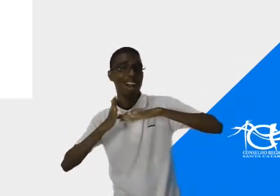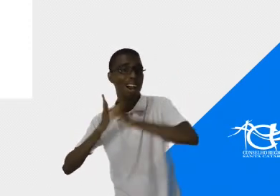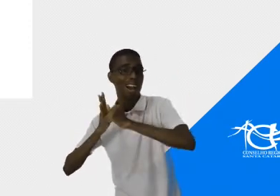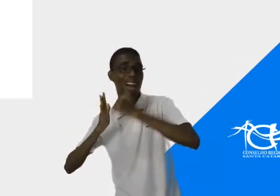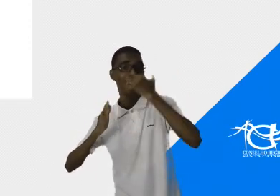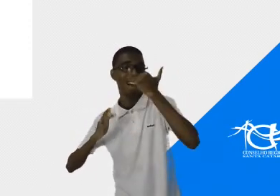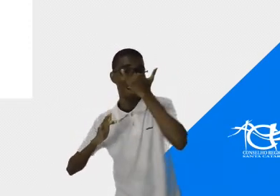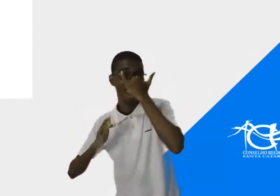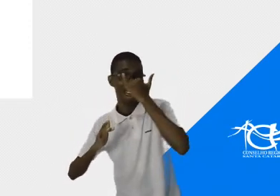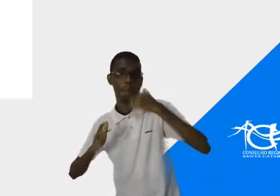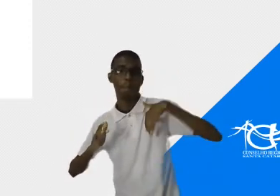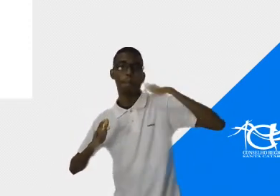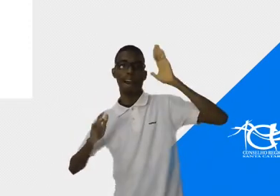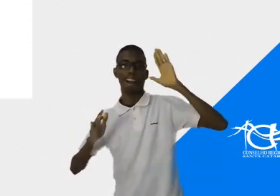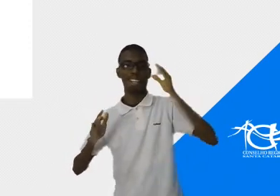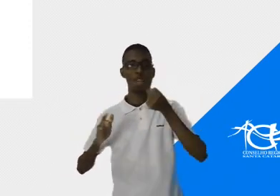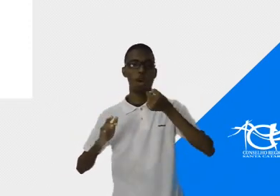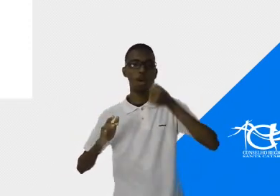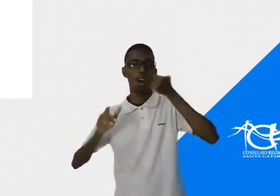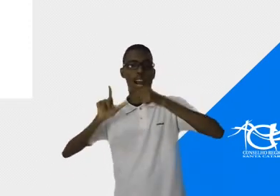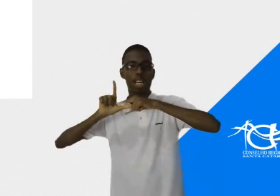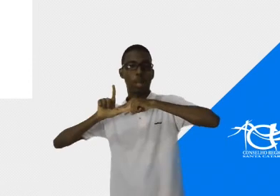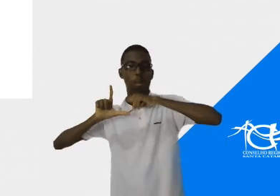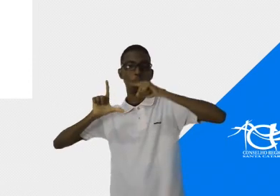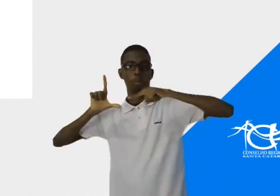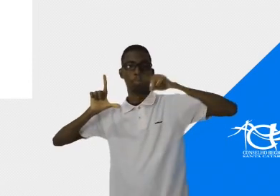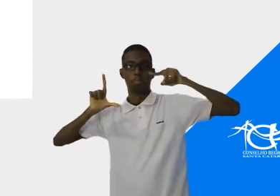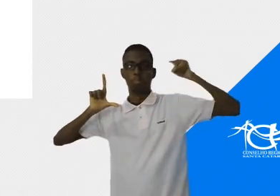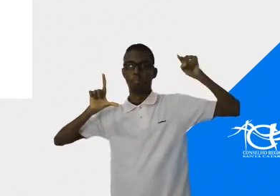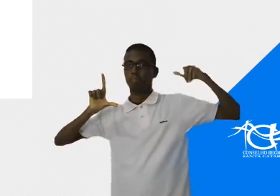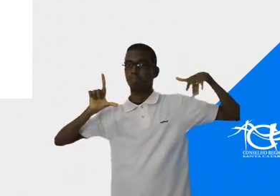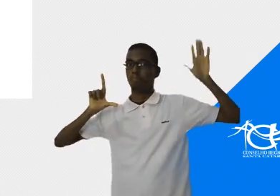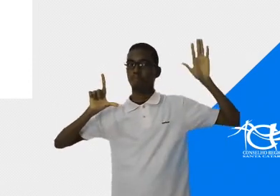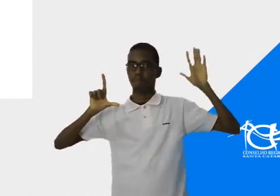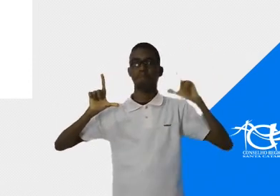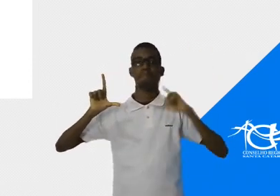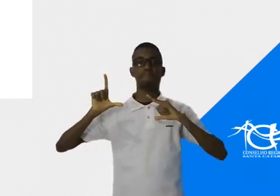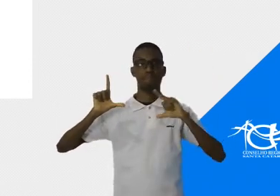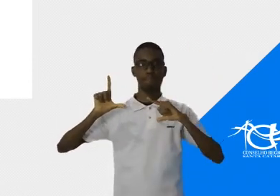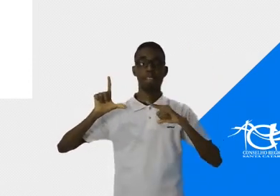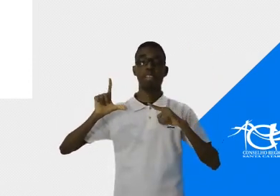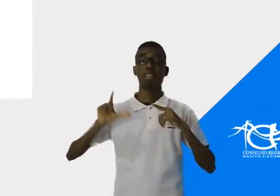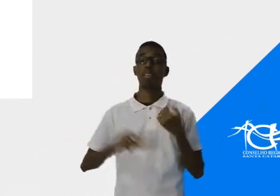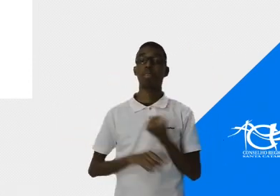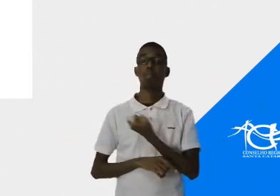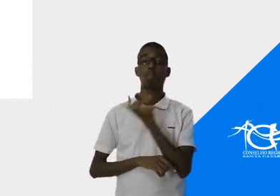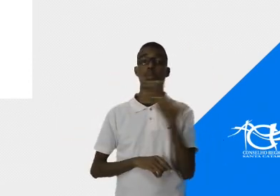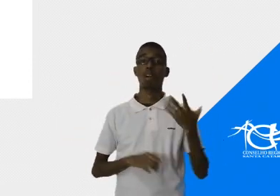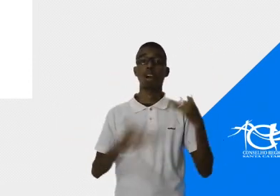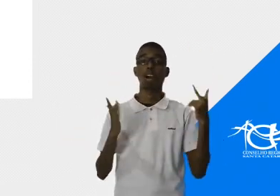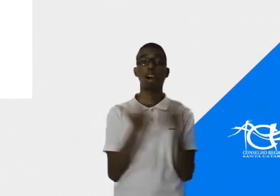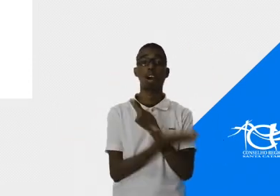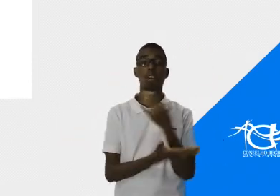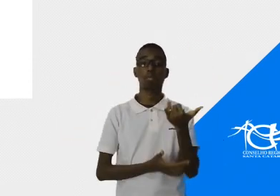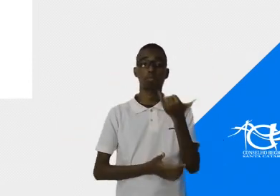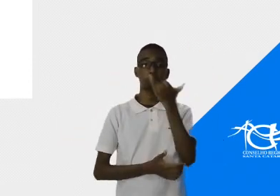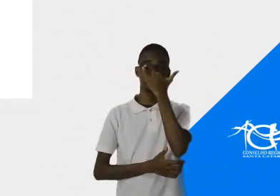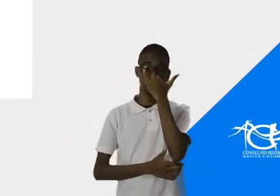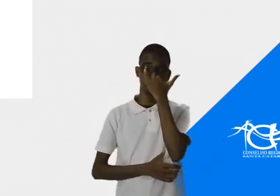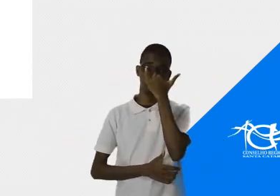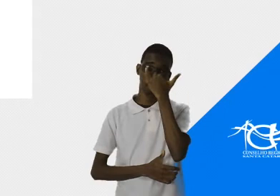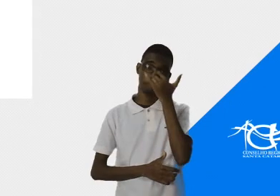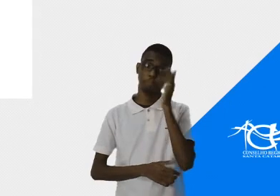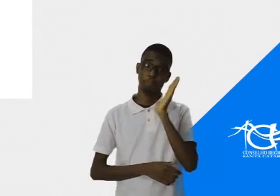reta, tá? A quantidade de eventos, de acidentes com lesão, né, no